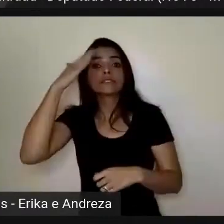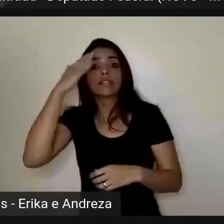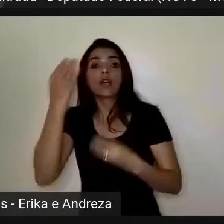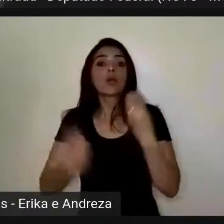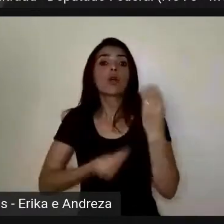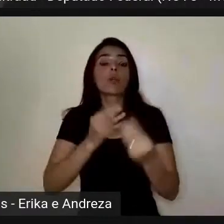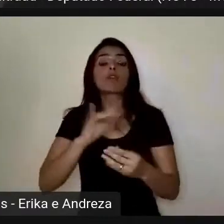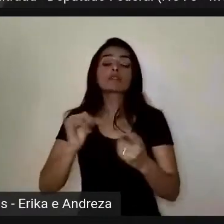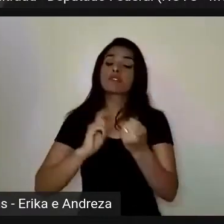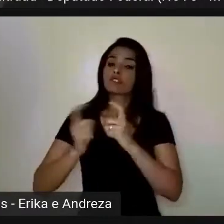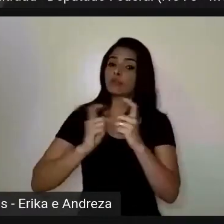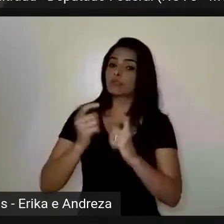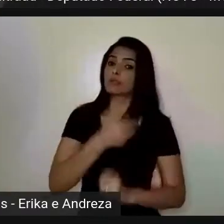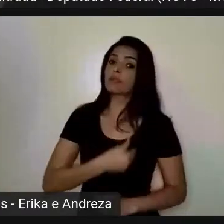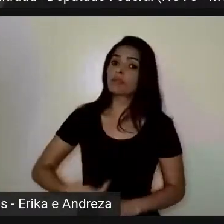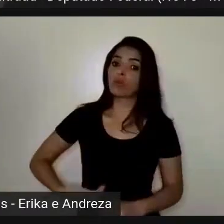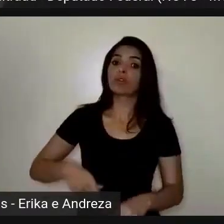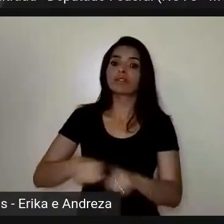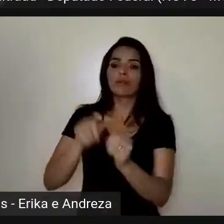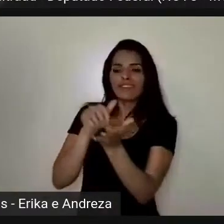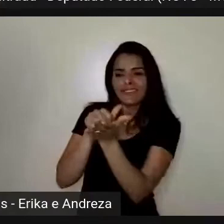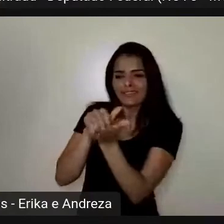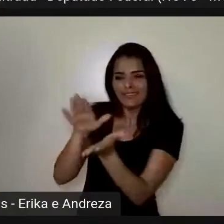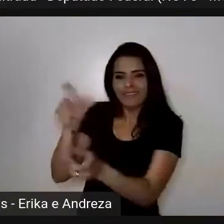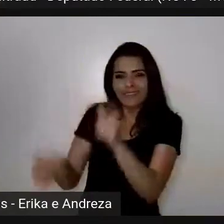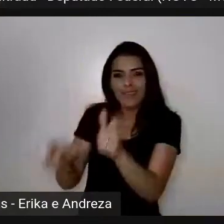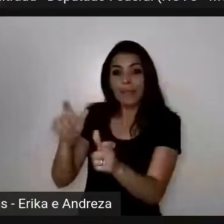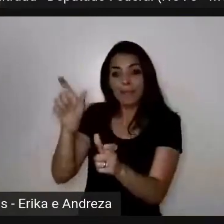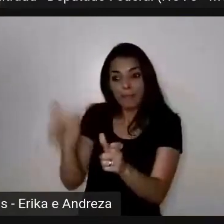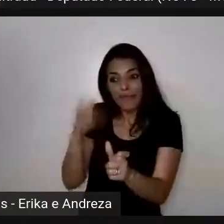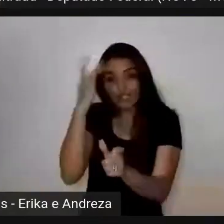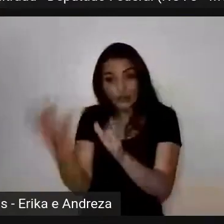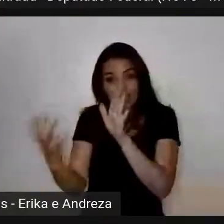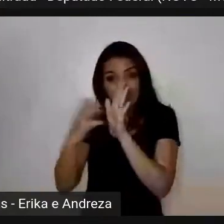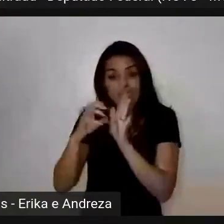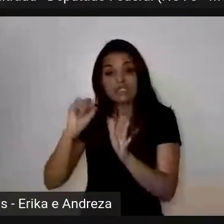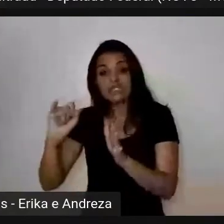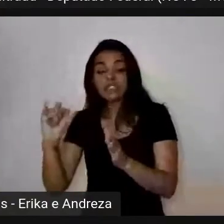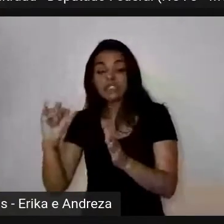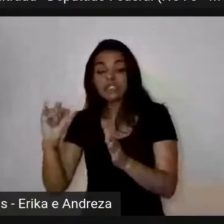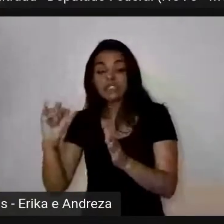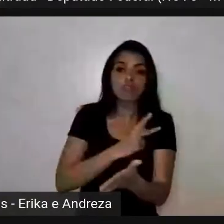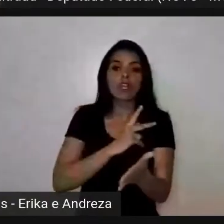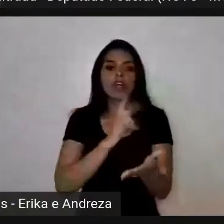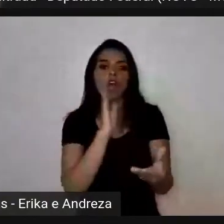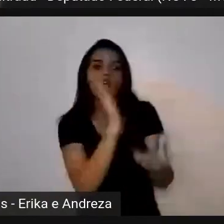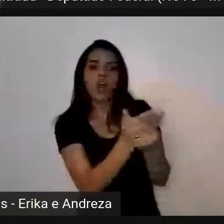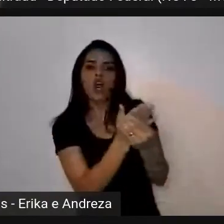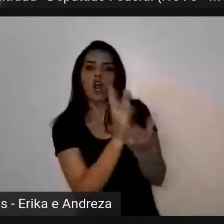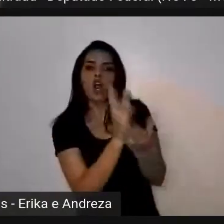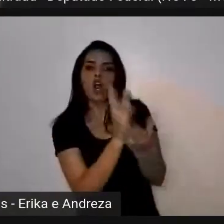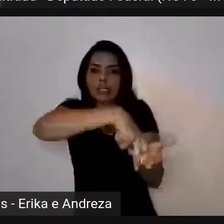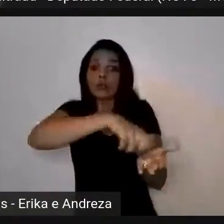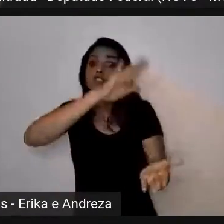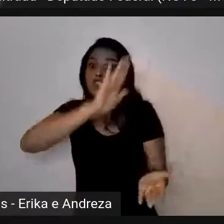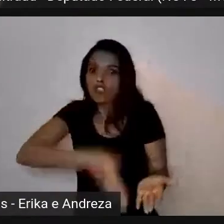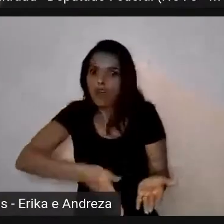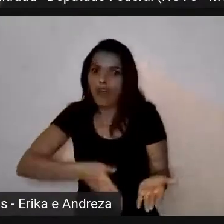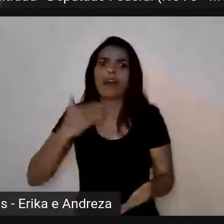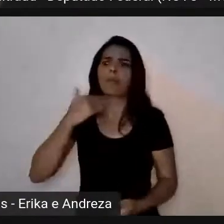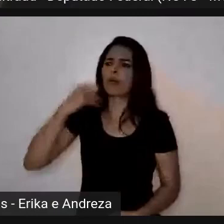e desligamento de servidores específicos que cometerem infrações, forem condenados na justiça ou tiverem